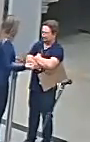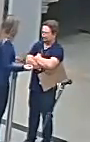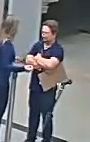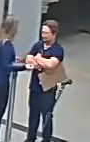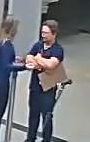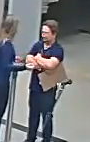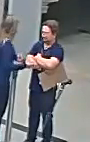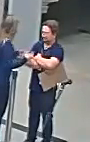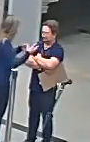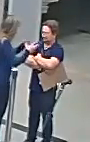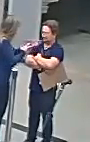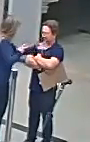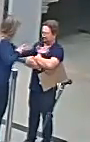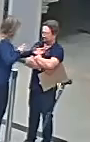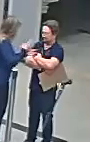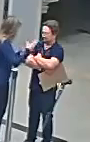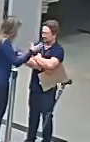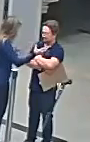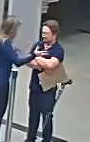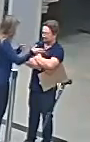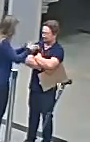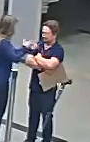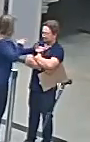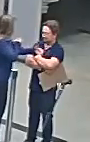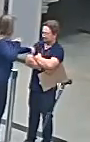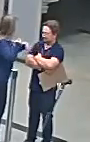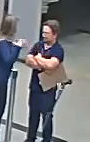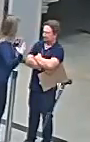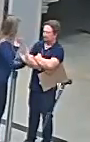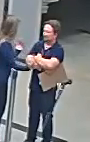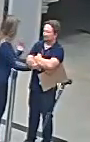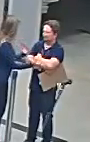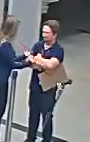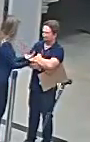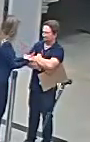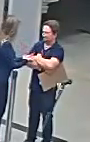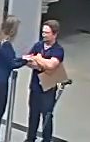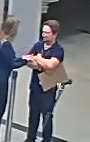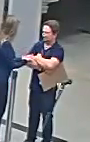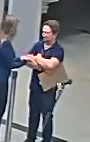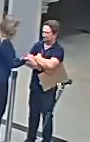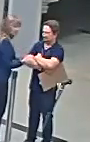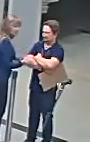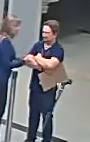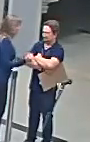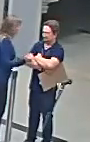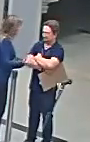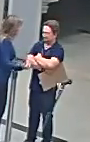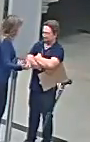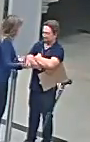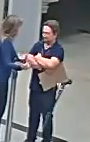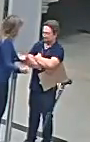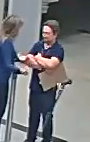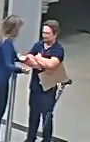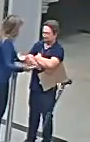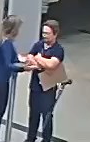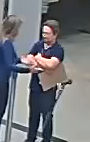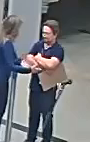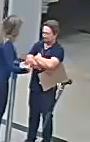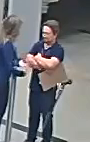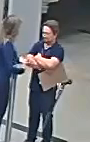isso como todo mundo falou sentar numa cadeira é fácil agora a gente quer fazer vocês sentar numa cadeira amarrar a perna de